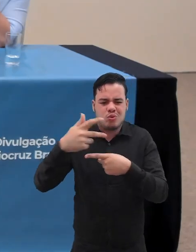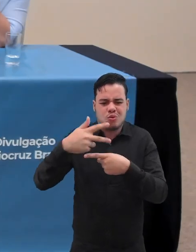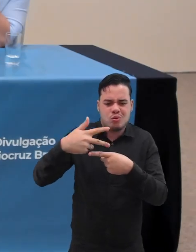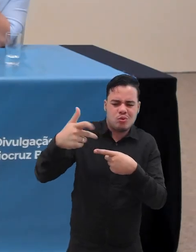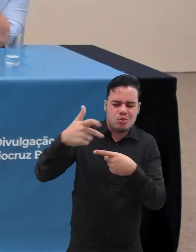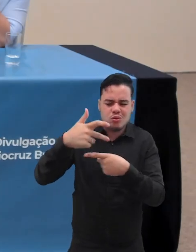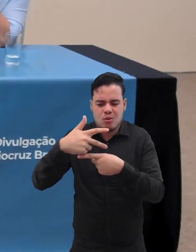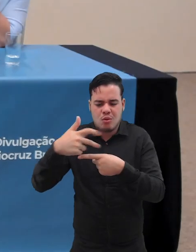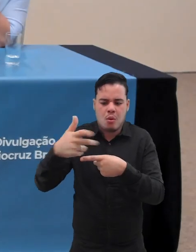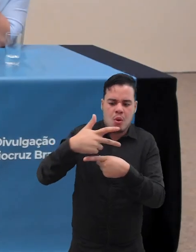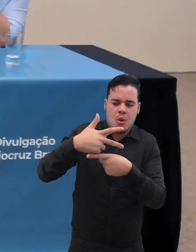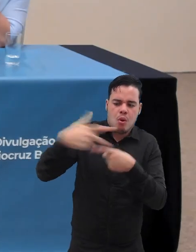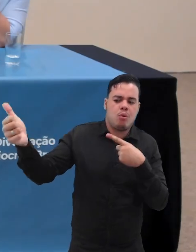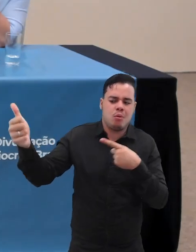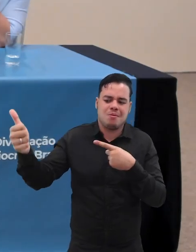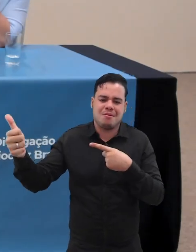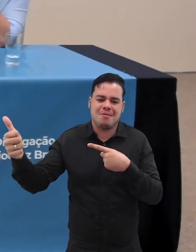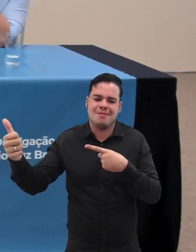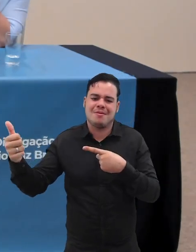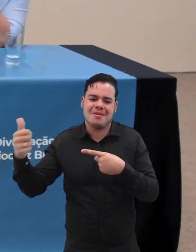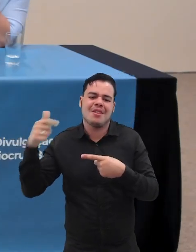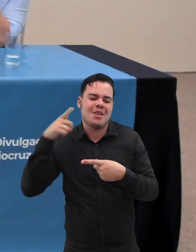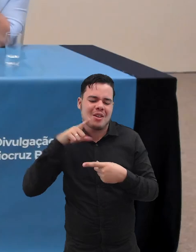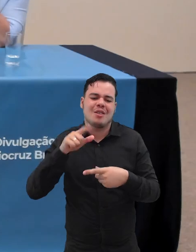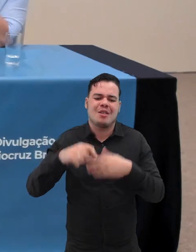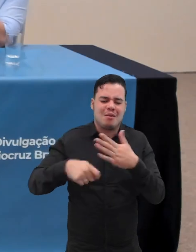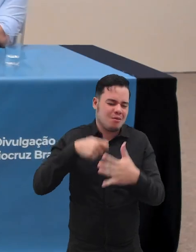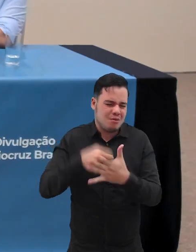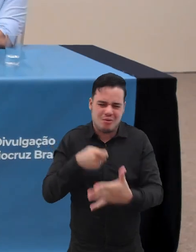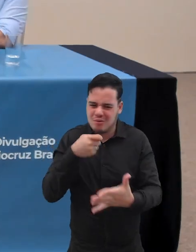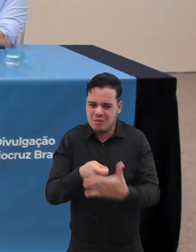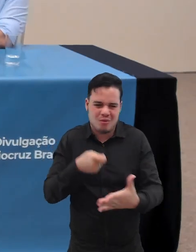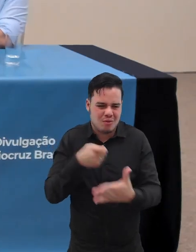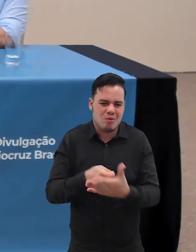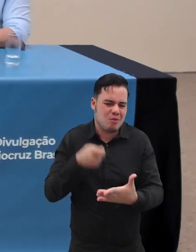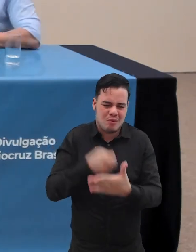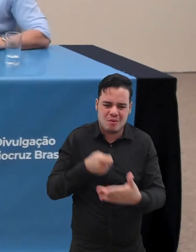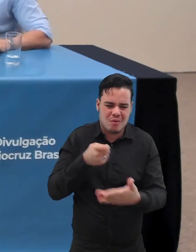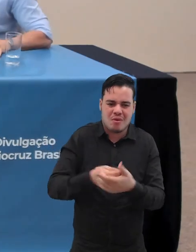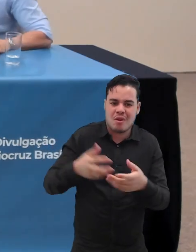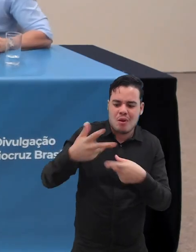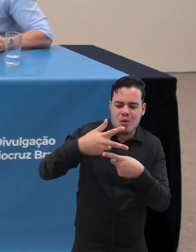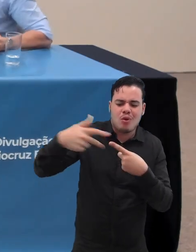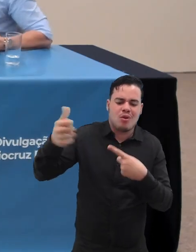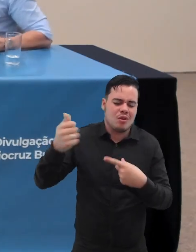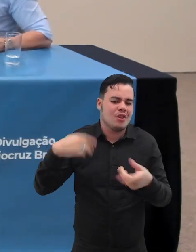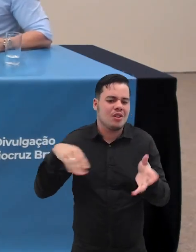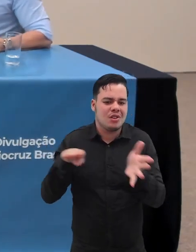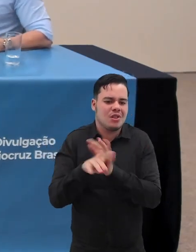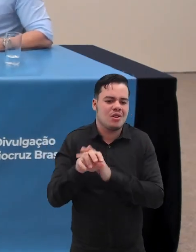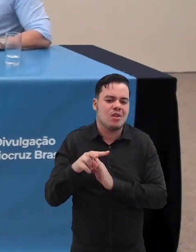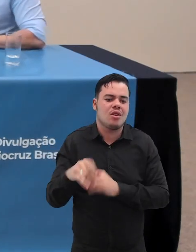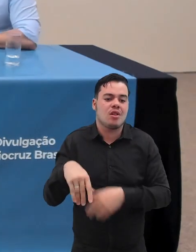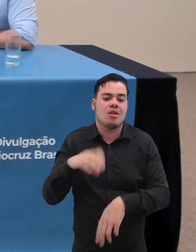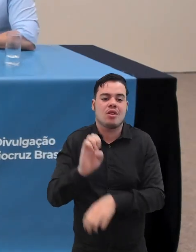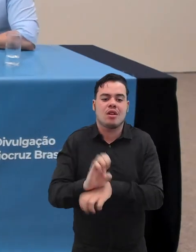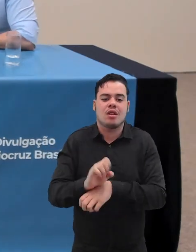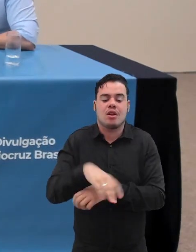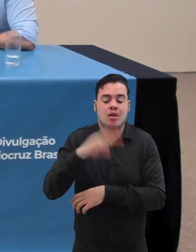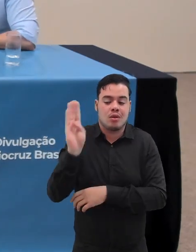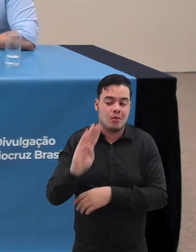mais a gente tem um apoio maior da sociedade de que é necessário, que o Estado brasileiro precisa